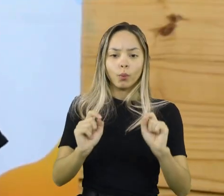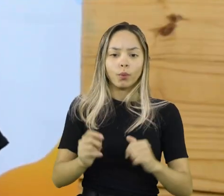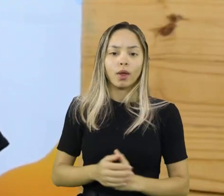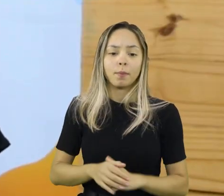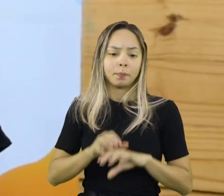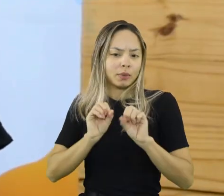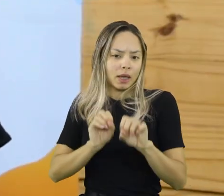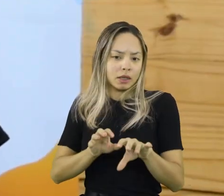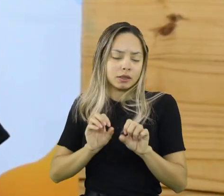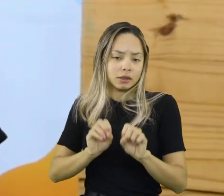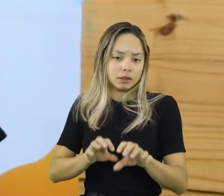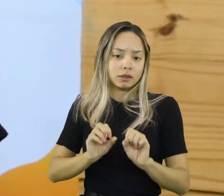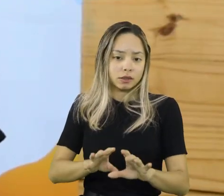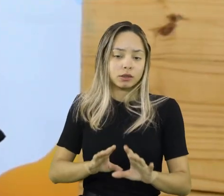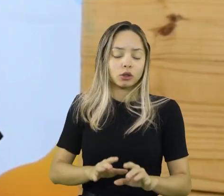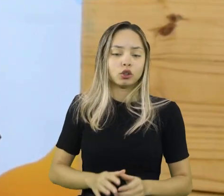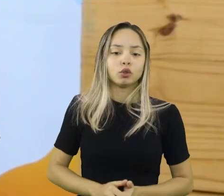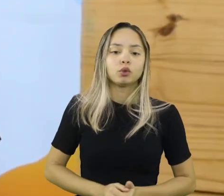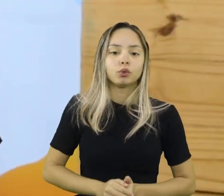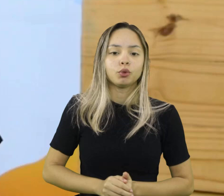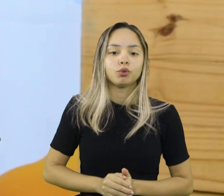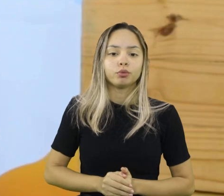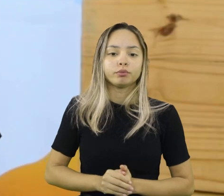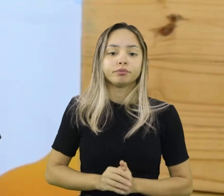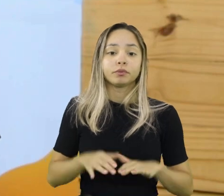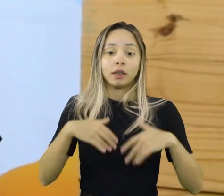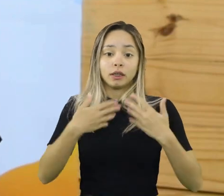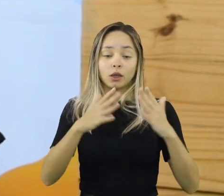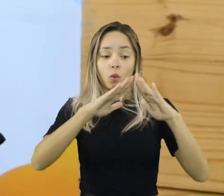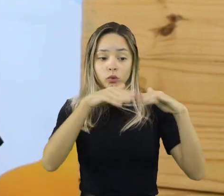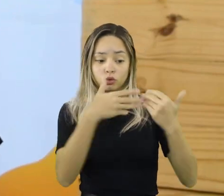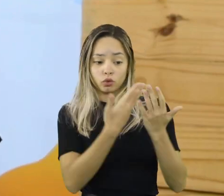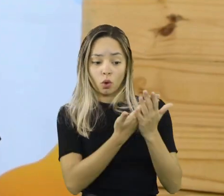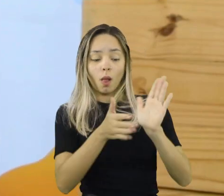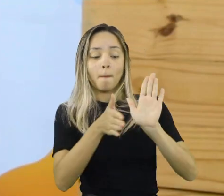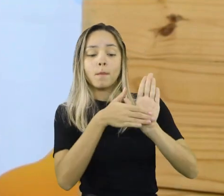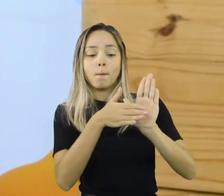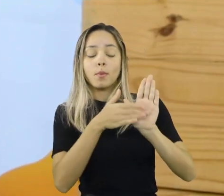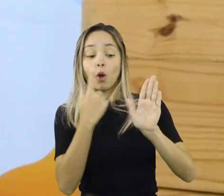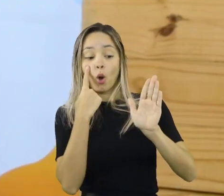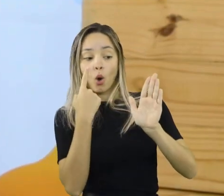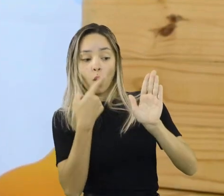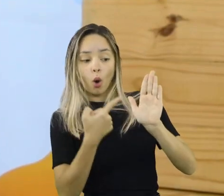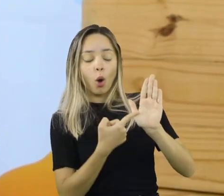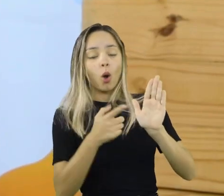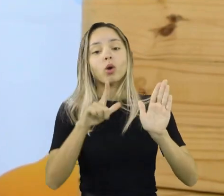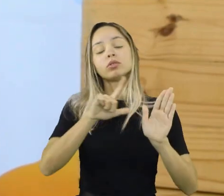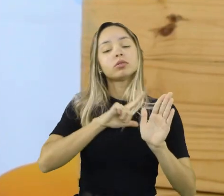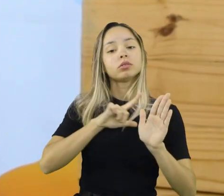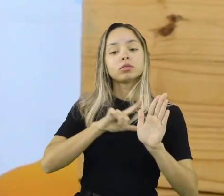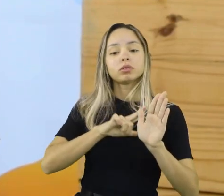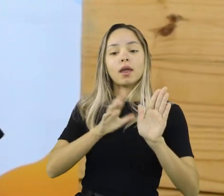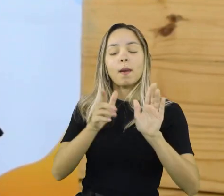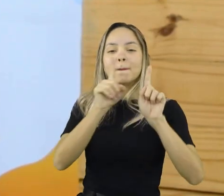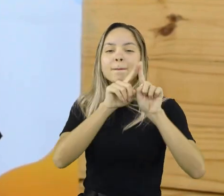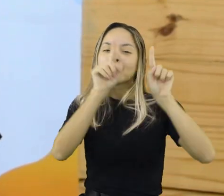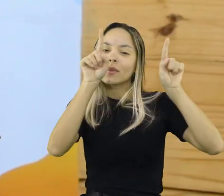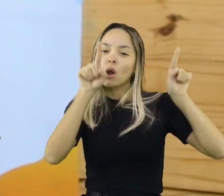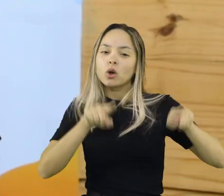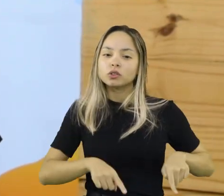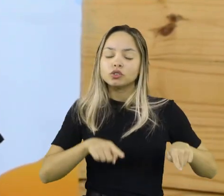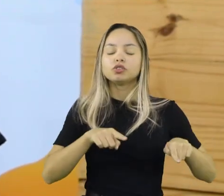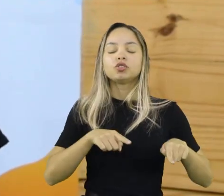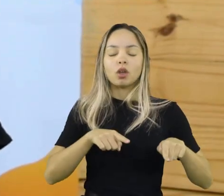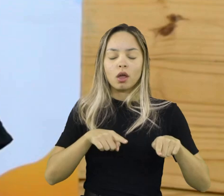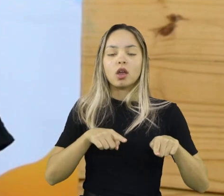ensino fundamental, onde a rede de ensino ela propõe um programa de alfabetização, para acelerar a alfabetização. E aí cabe